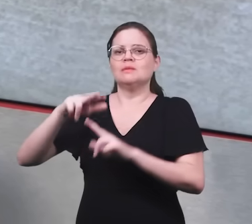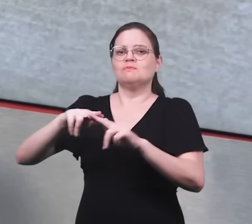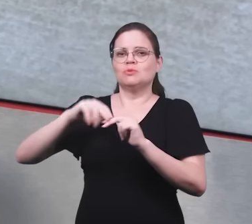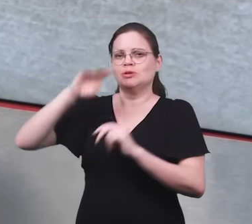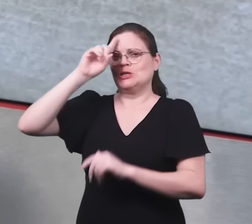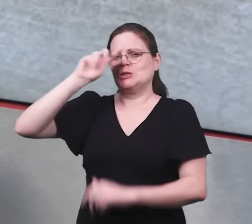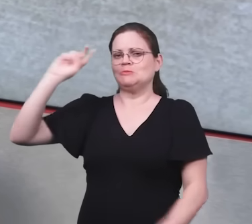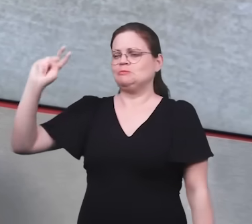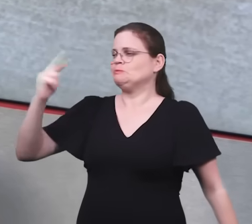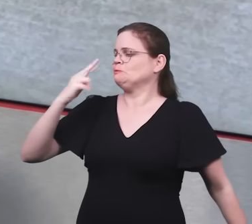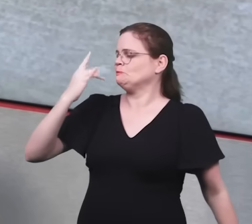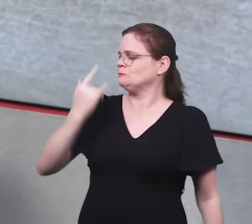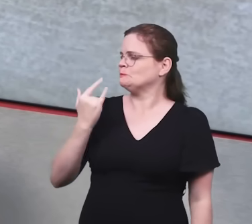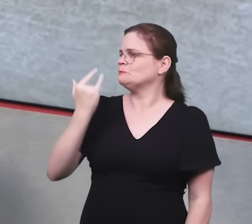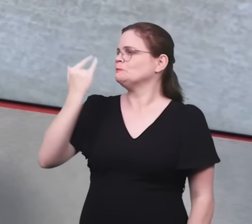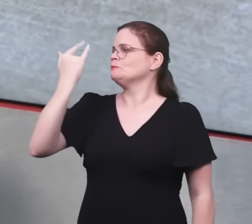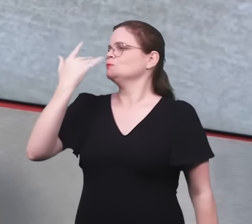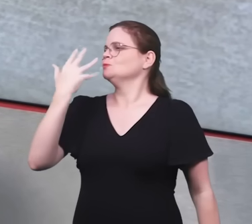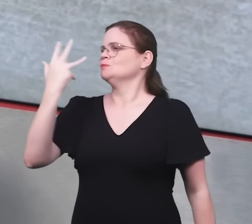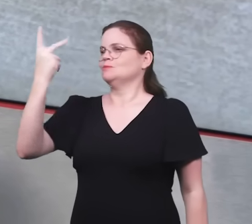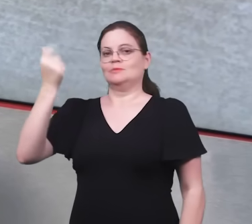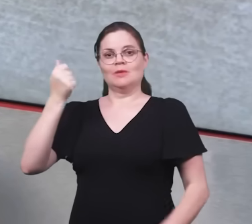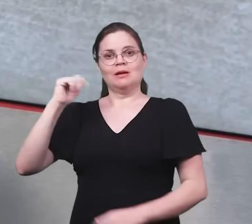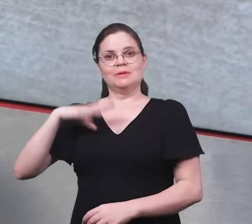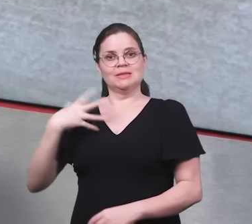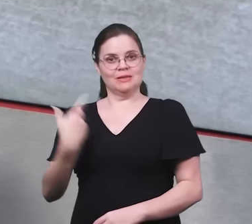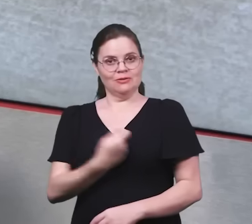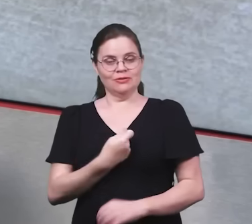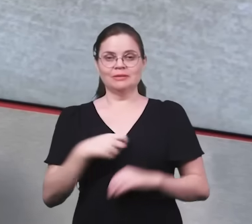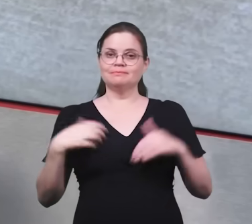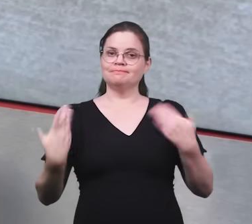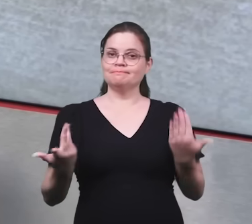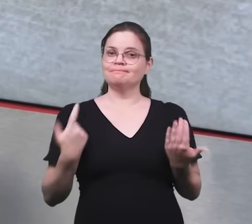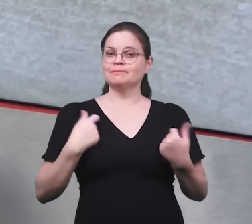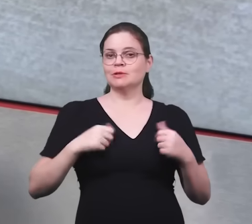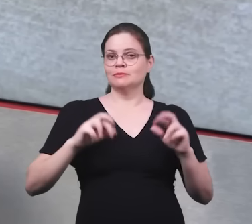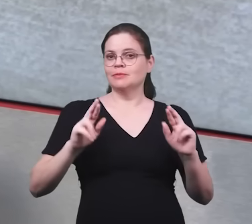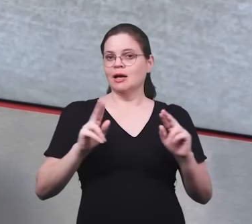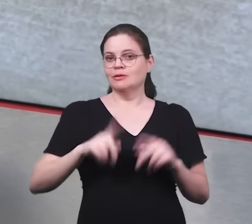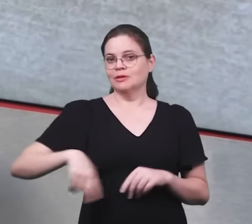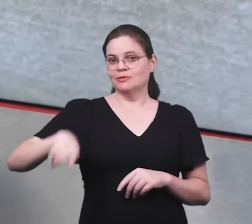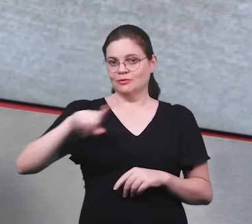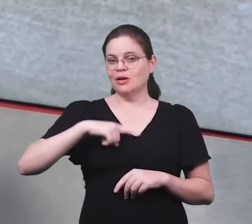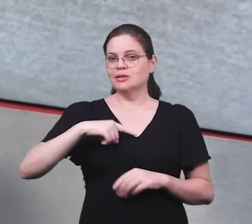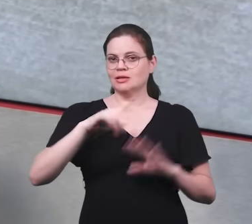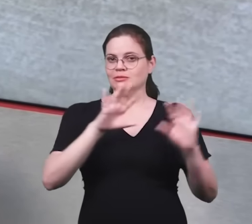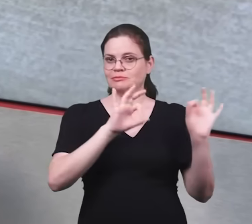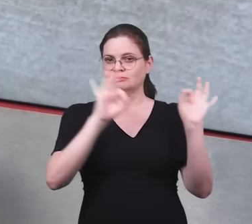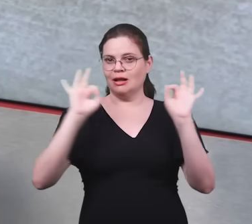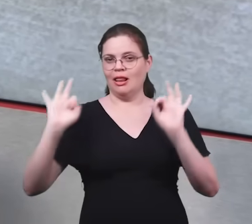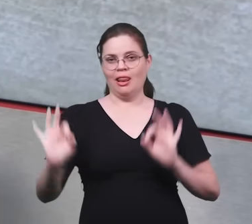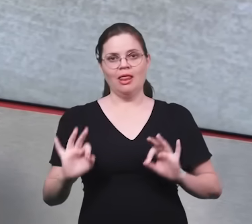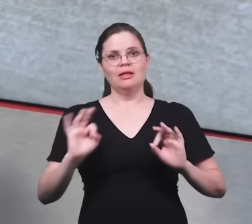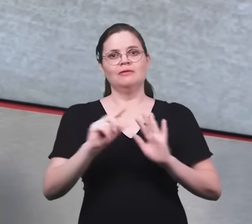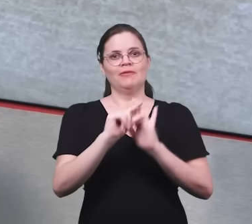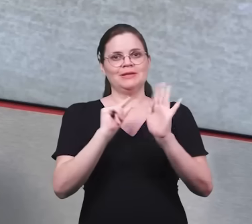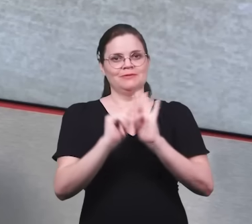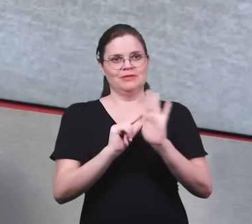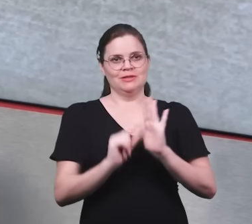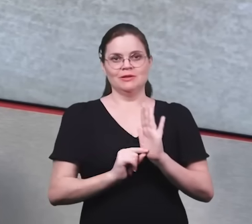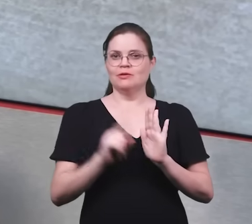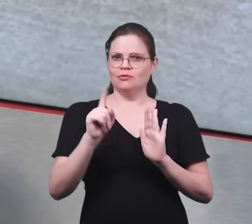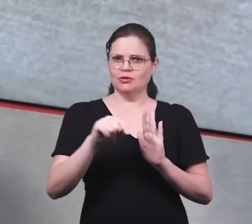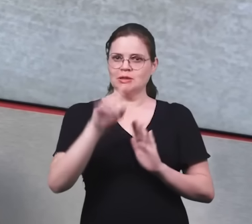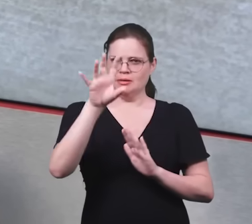olhar misericordioso de Deus para nos salvar. Então, esperamos que com esses textos bíblicos que nós citamos,